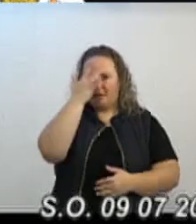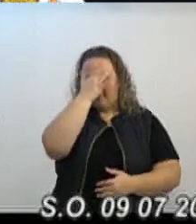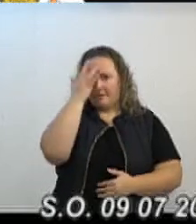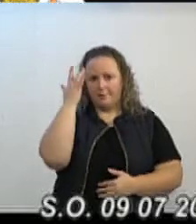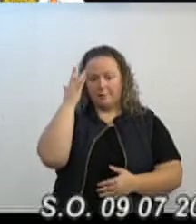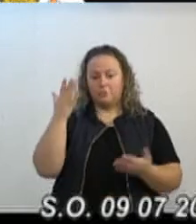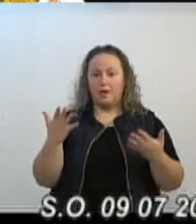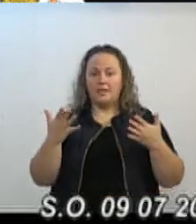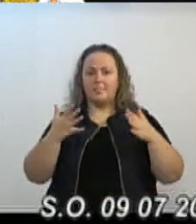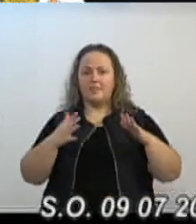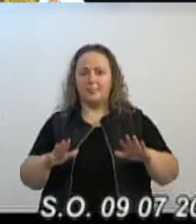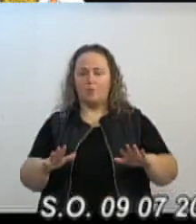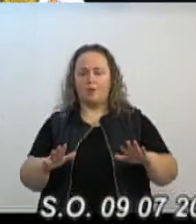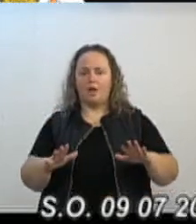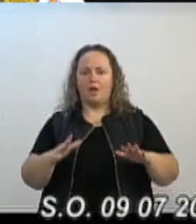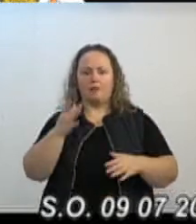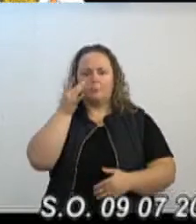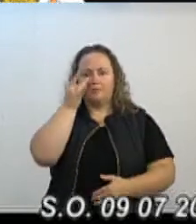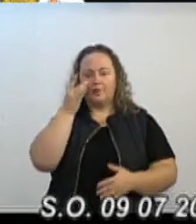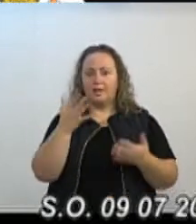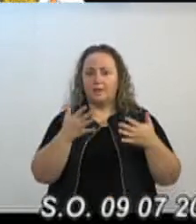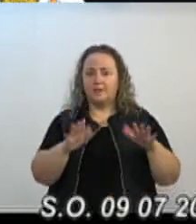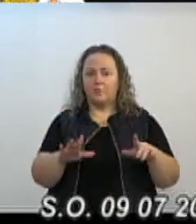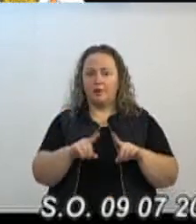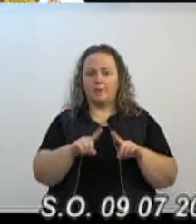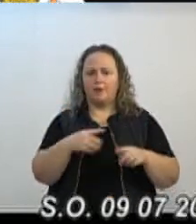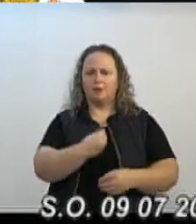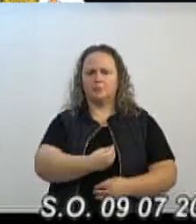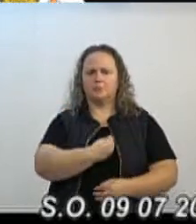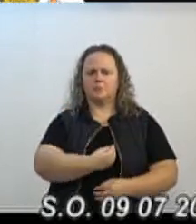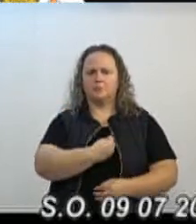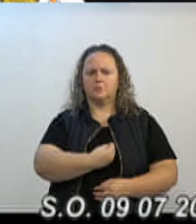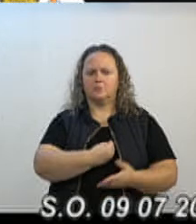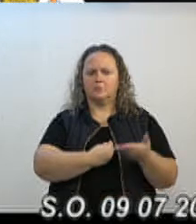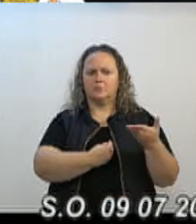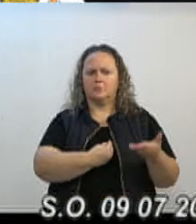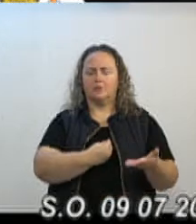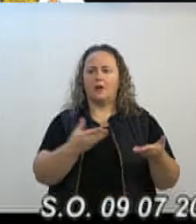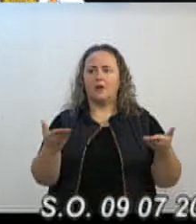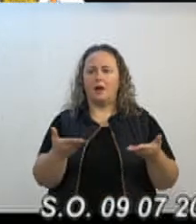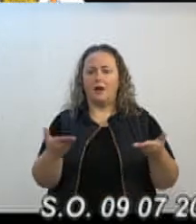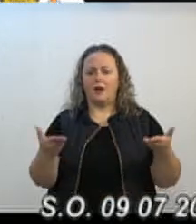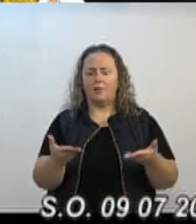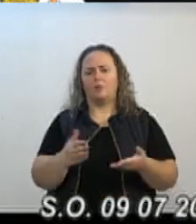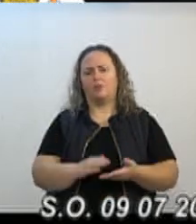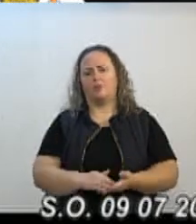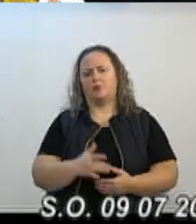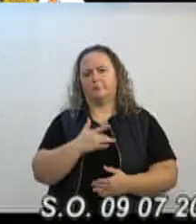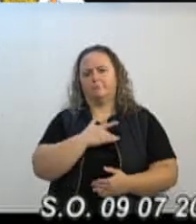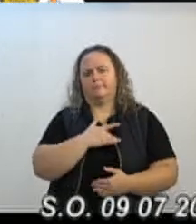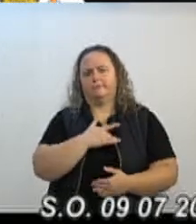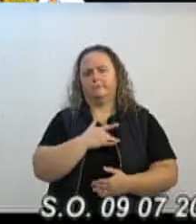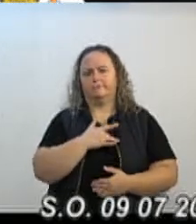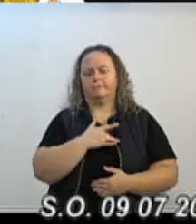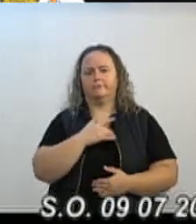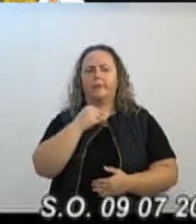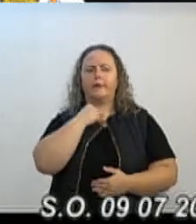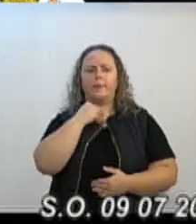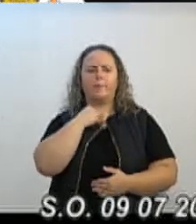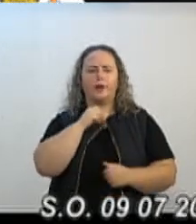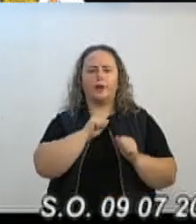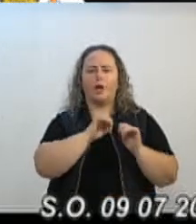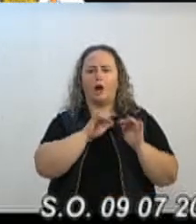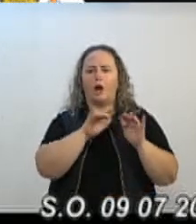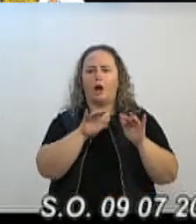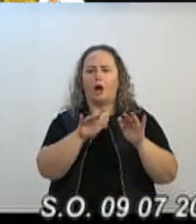não pode ter sessão online, não pode ter sessão online, e você mesmo acabou de falar, a situação lamentável que aconteceu, principalmente o prefeito que fala que não pode ter aglomeração,